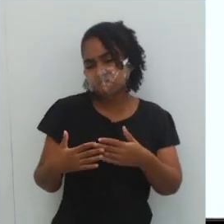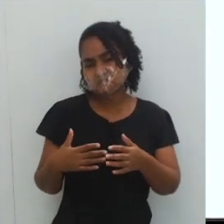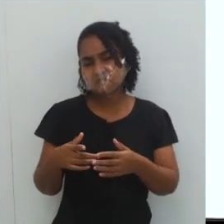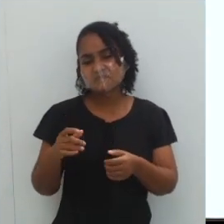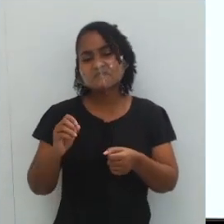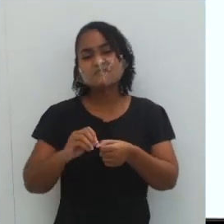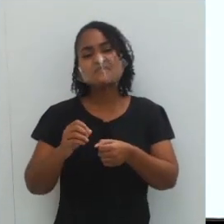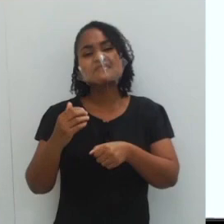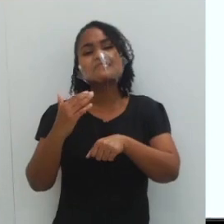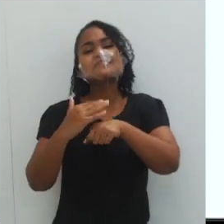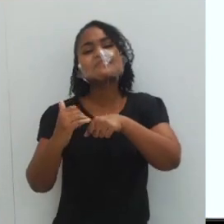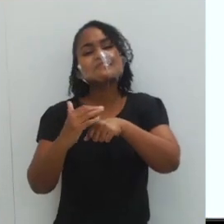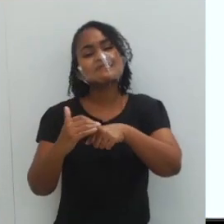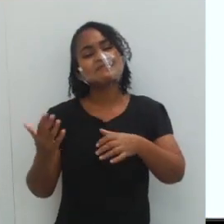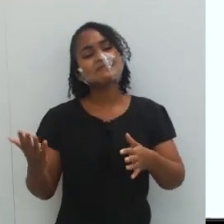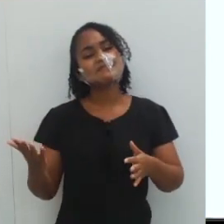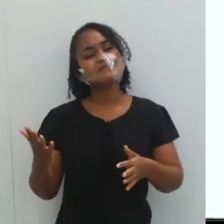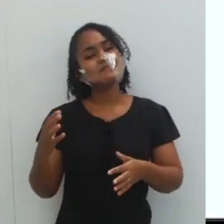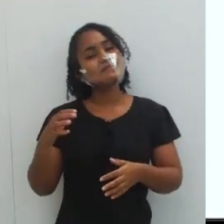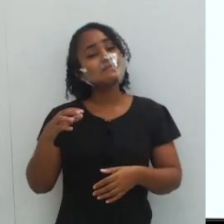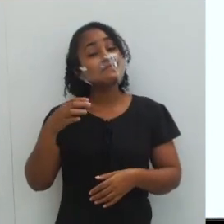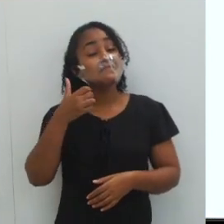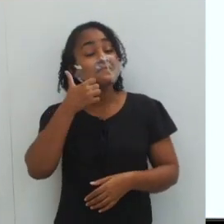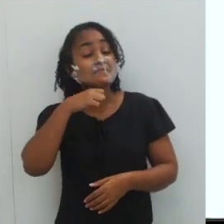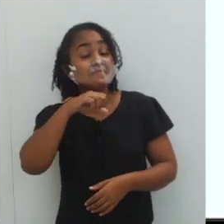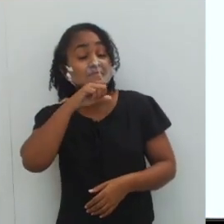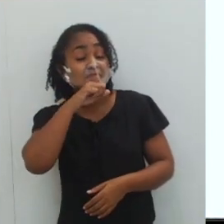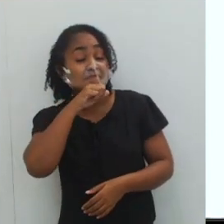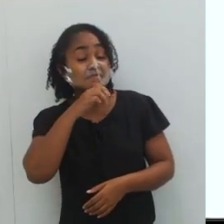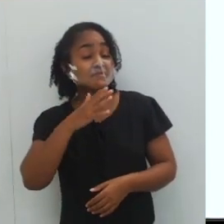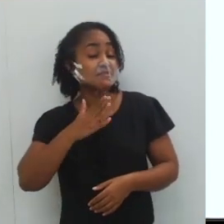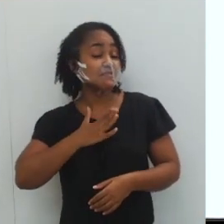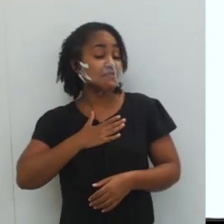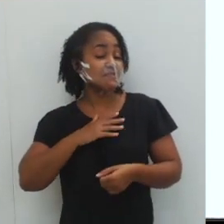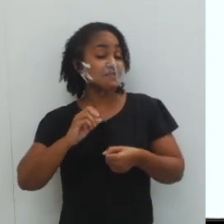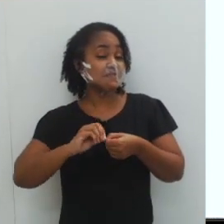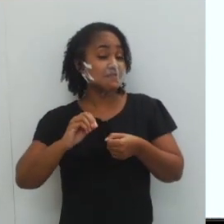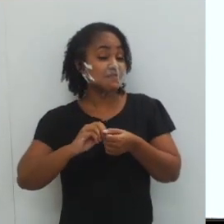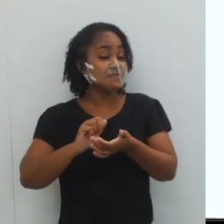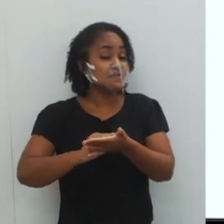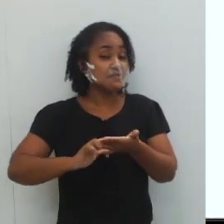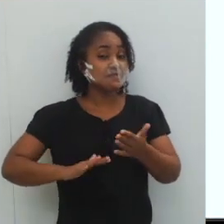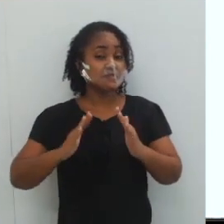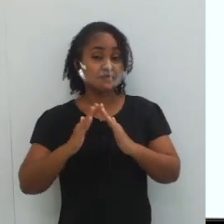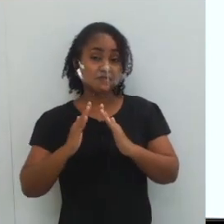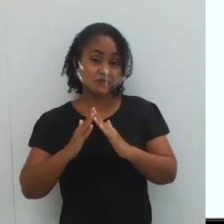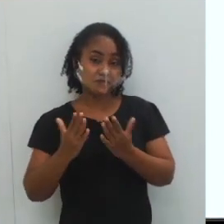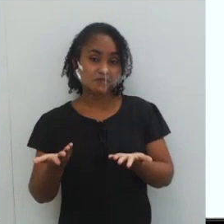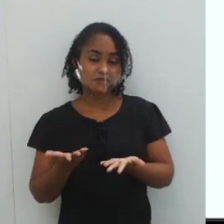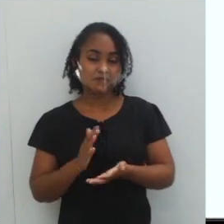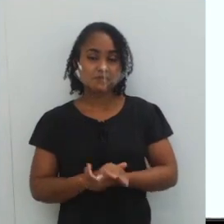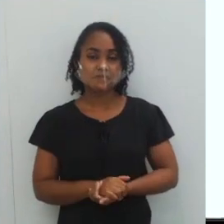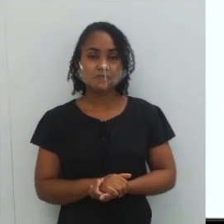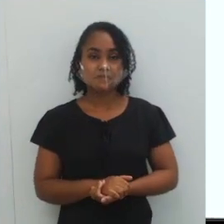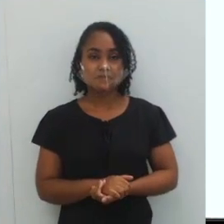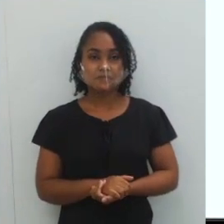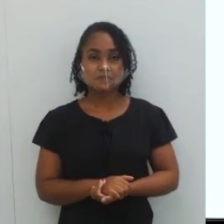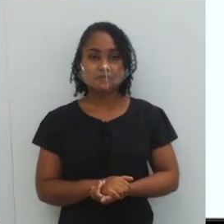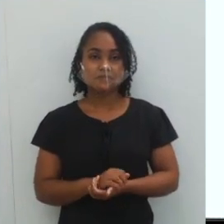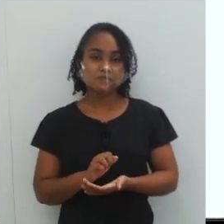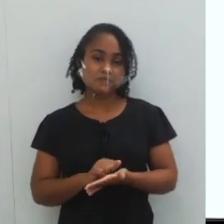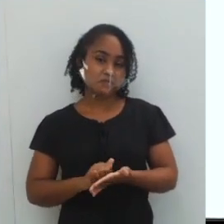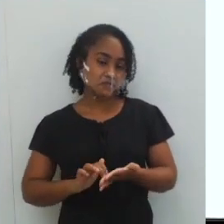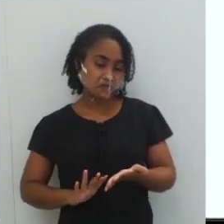estava fazendo quando eu te chamei? Mommy, I was doing my homework. Eu estava fazendo a